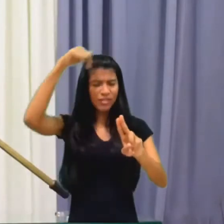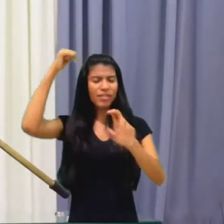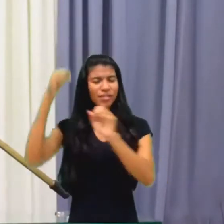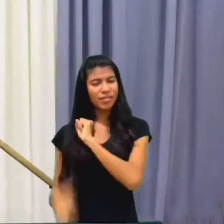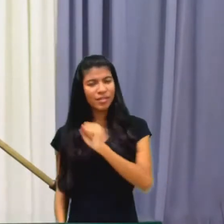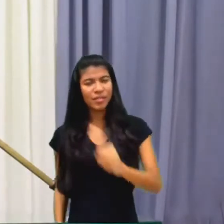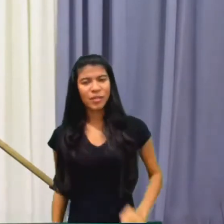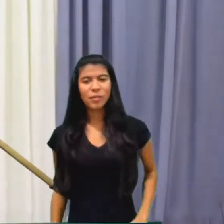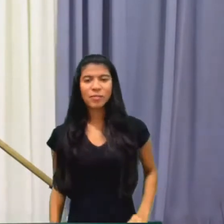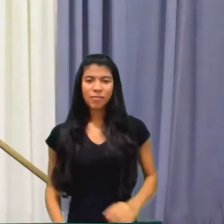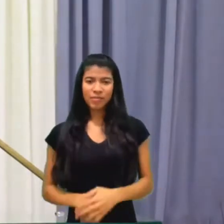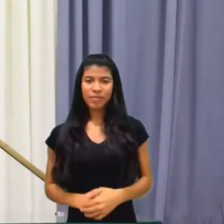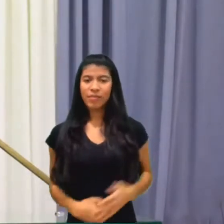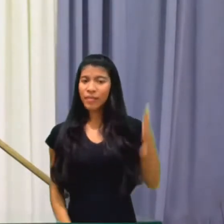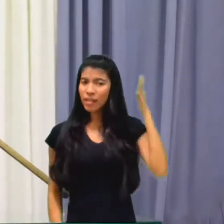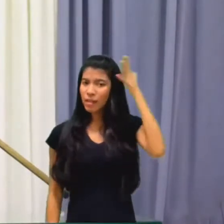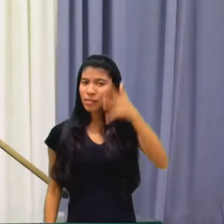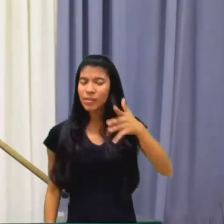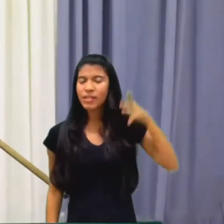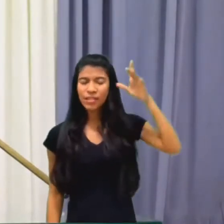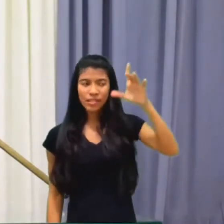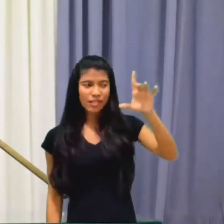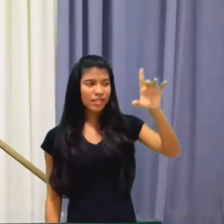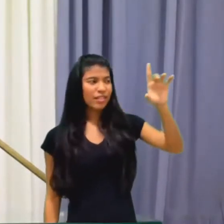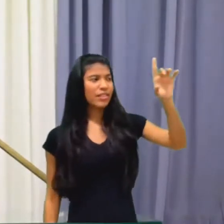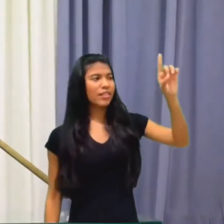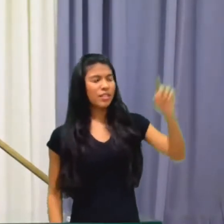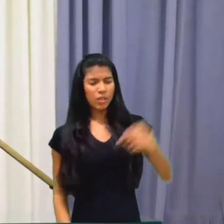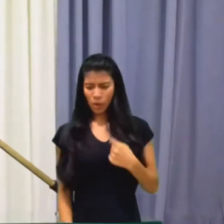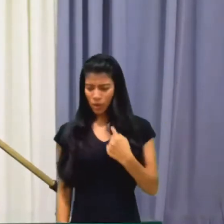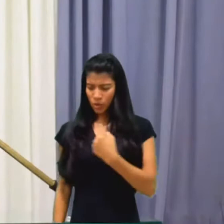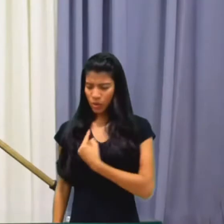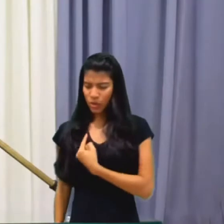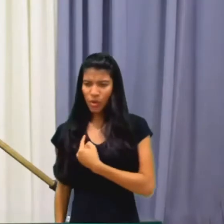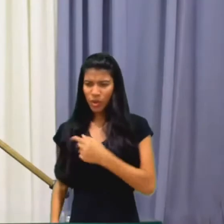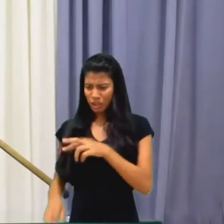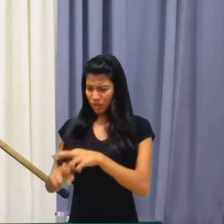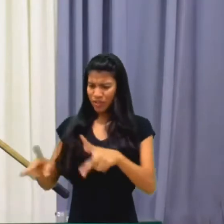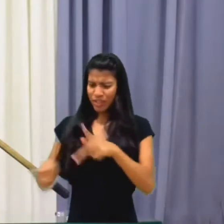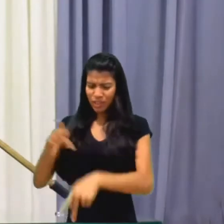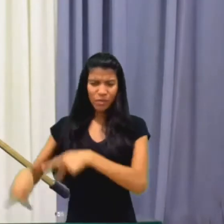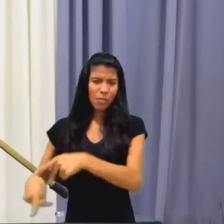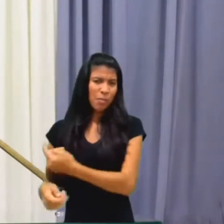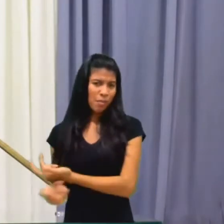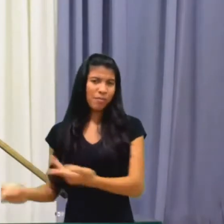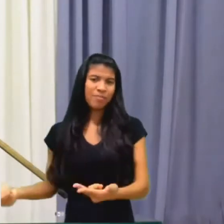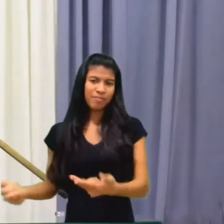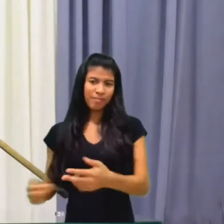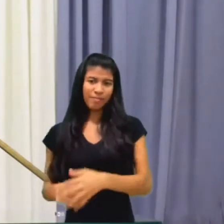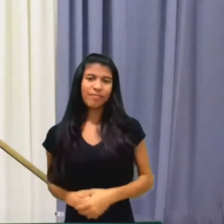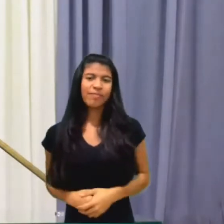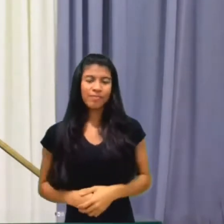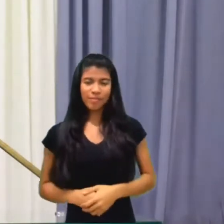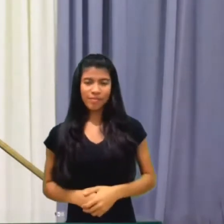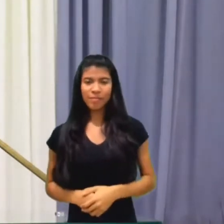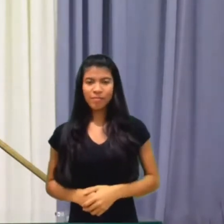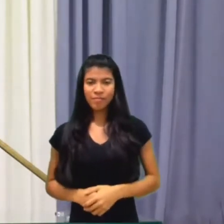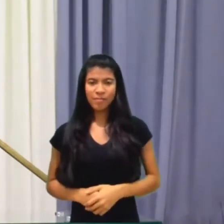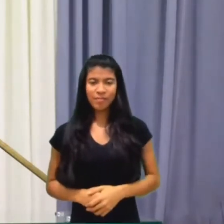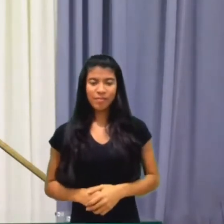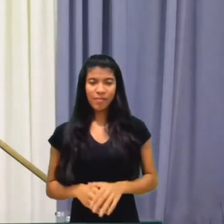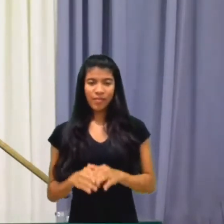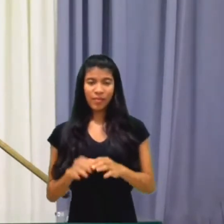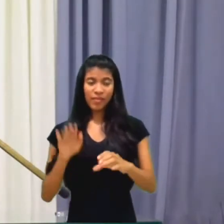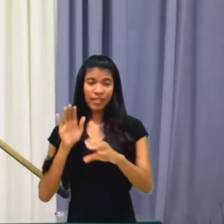Deus é o que nos faz diferente dos outros povos. Êxodo 33:16 diz: